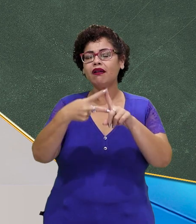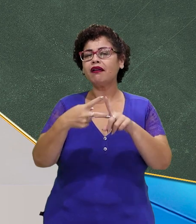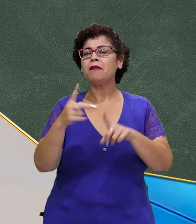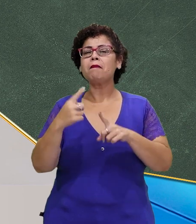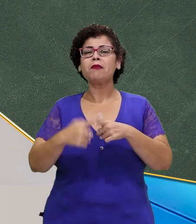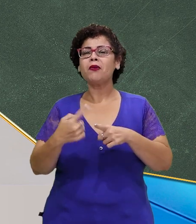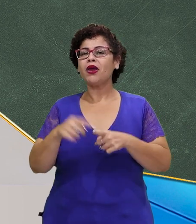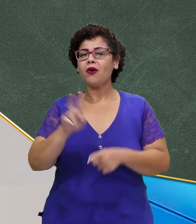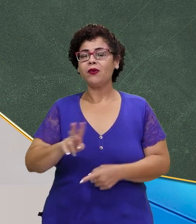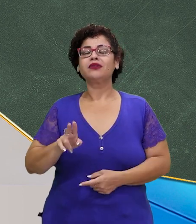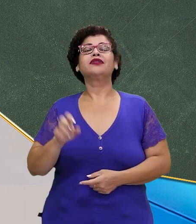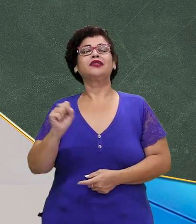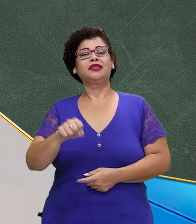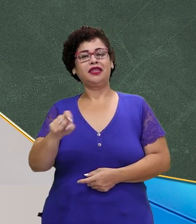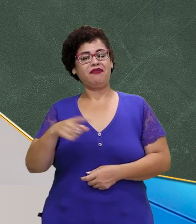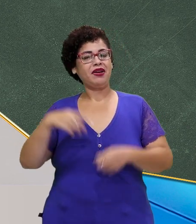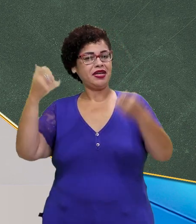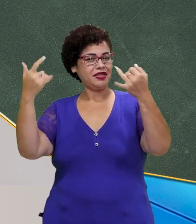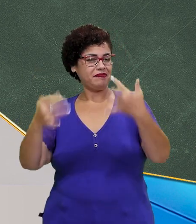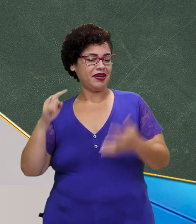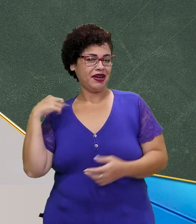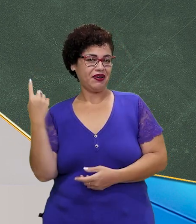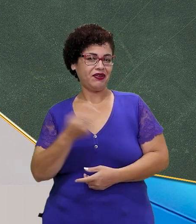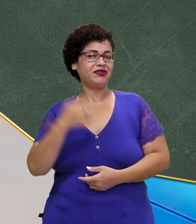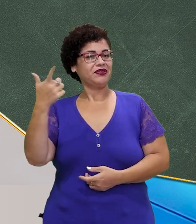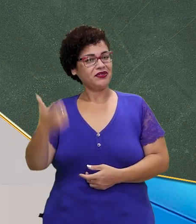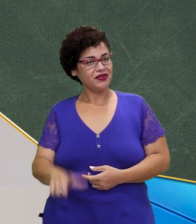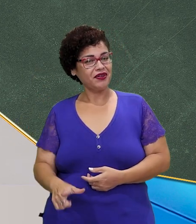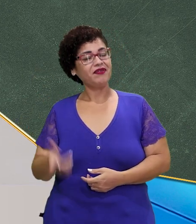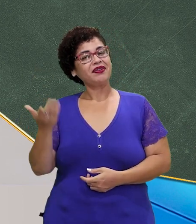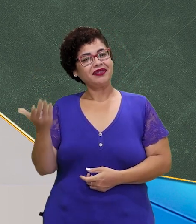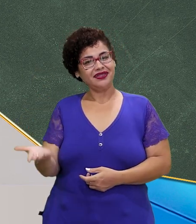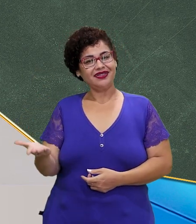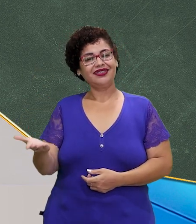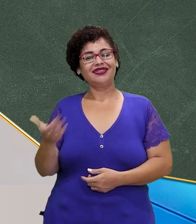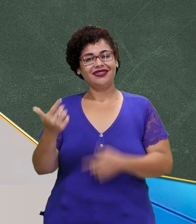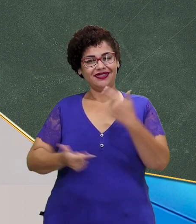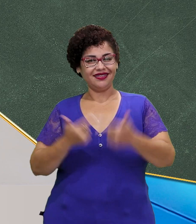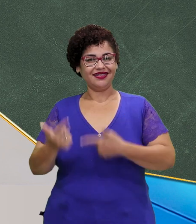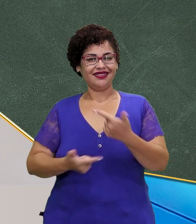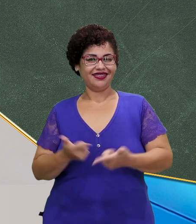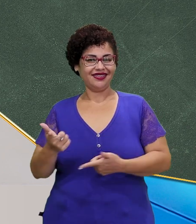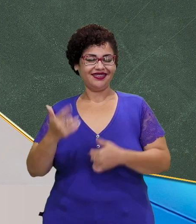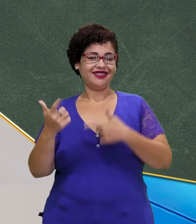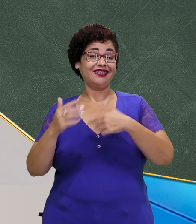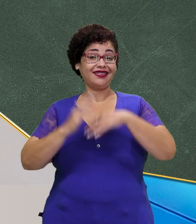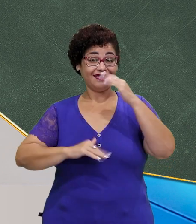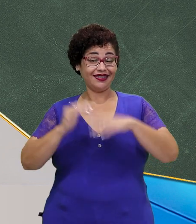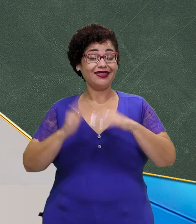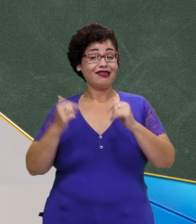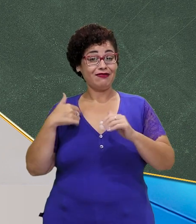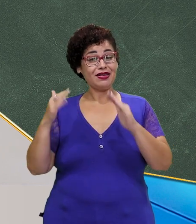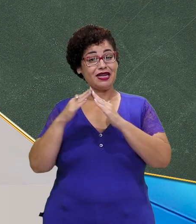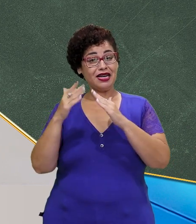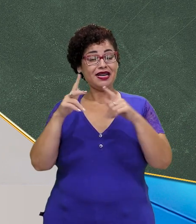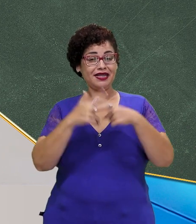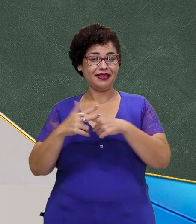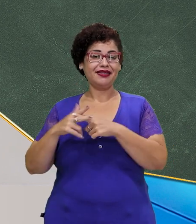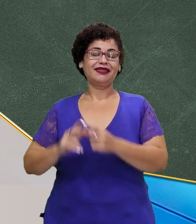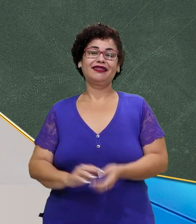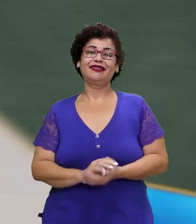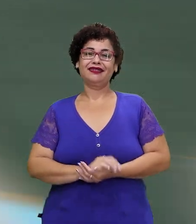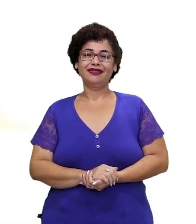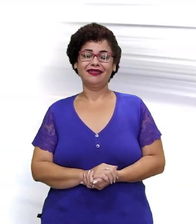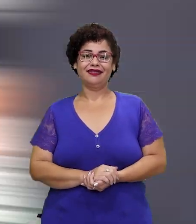triângulo? Sim, e ele vai explicar para todos nós novamente, com a palavra o Ivan Newton, pedreiro que está trabalhando na reforma lá